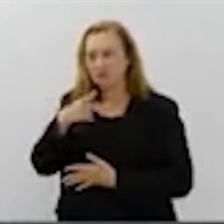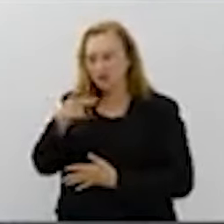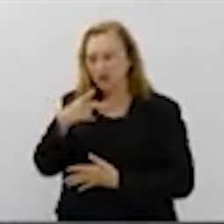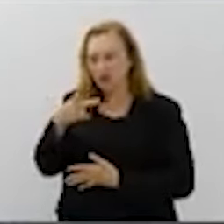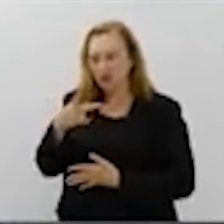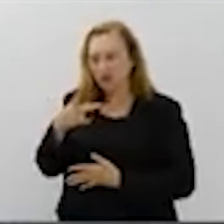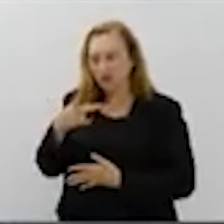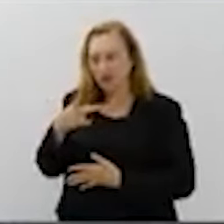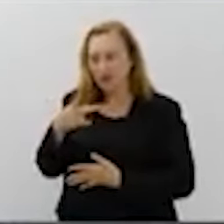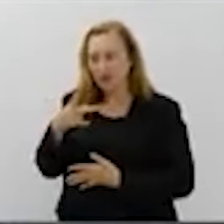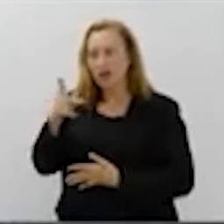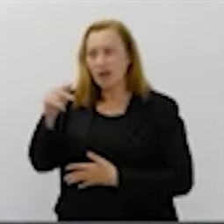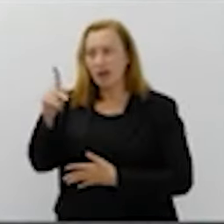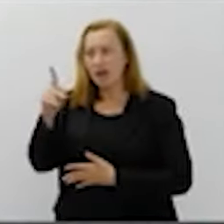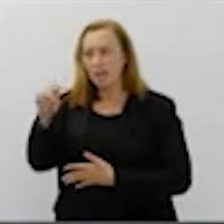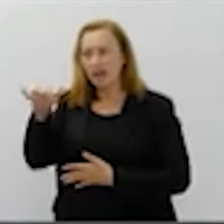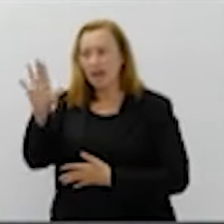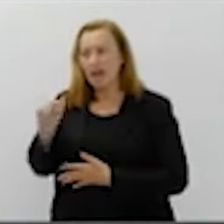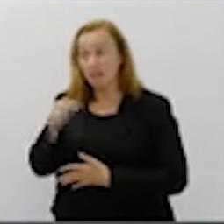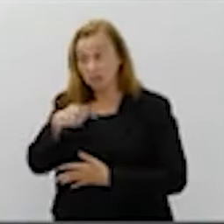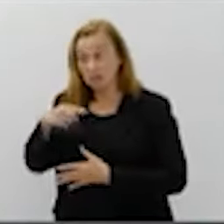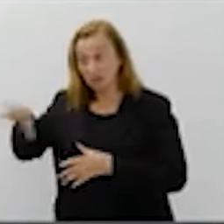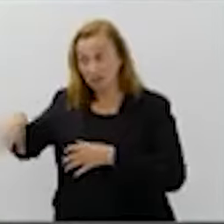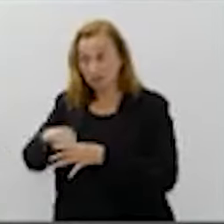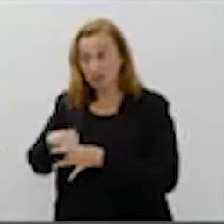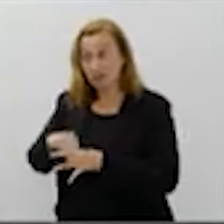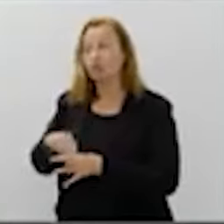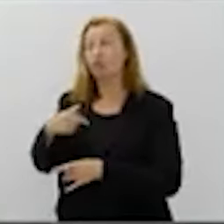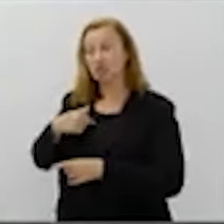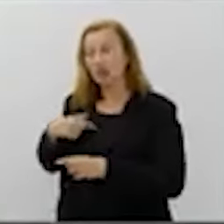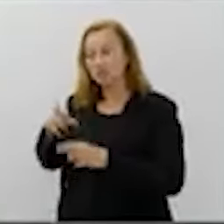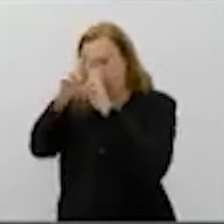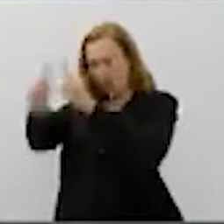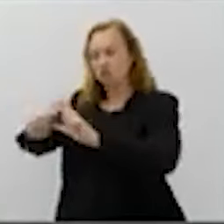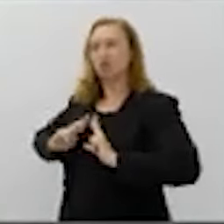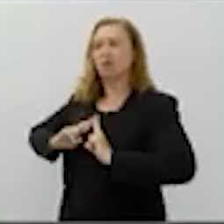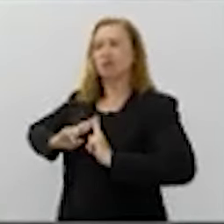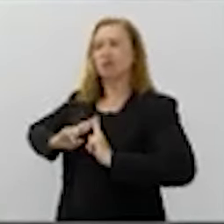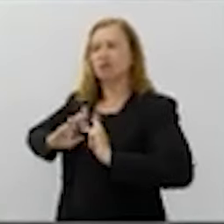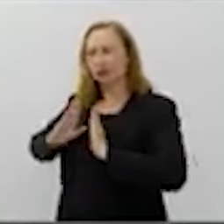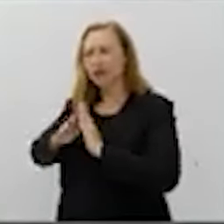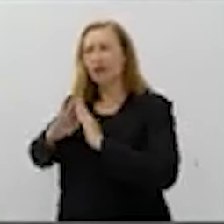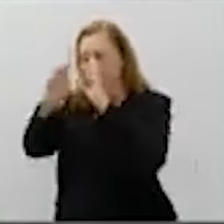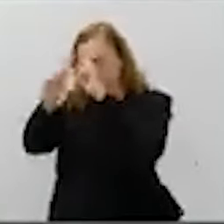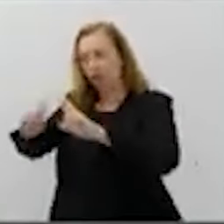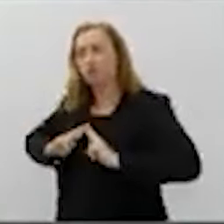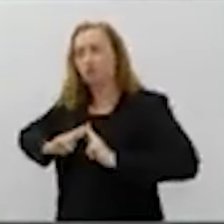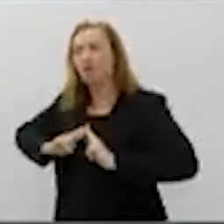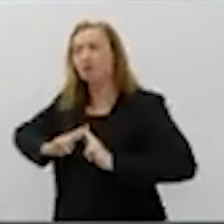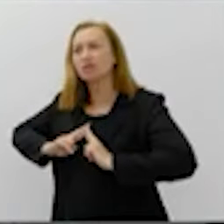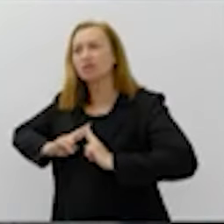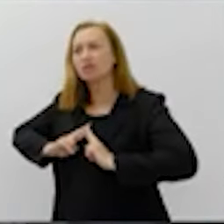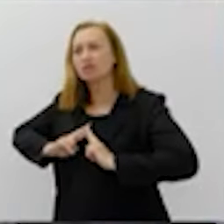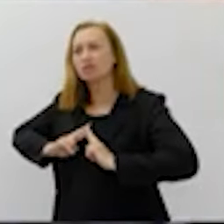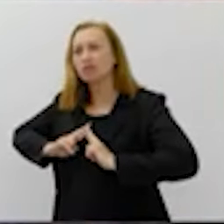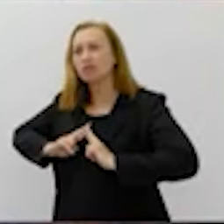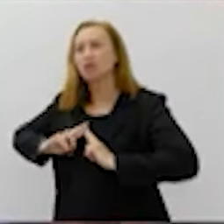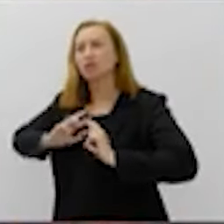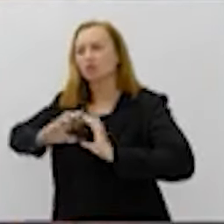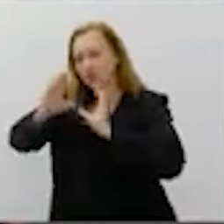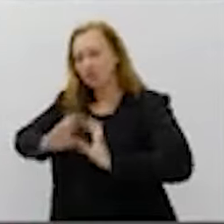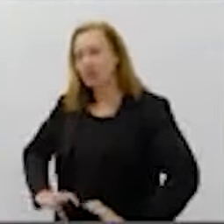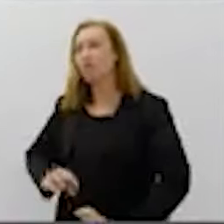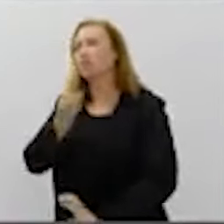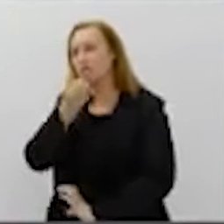a todos, você está me incluindo. Então, você me respeite nessa casa. Você me respeite. Porque eu sou um cidadão de